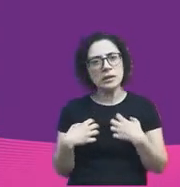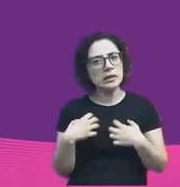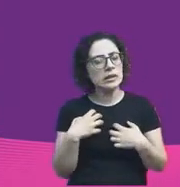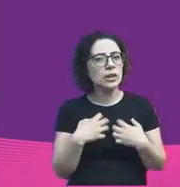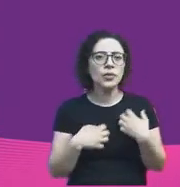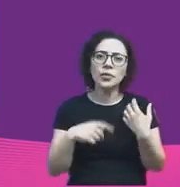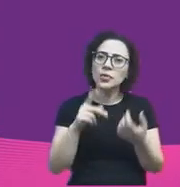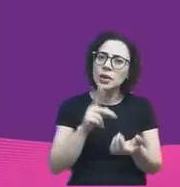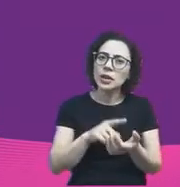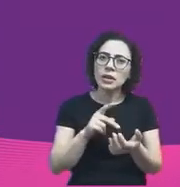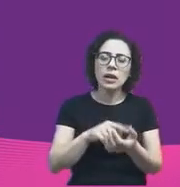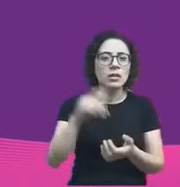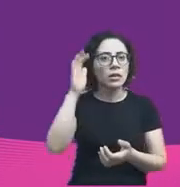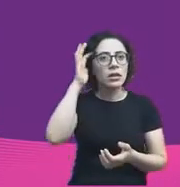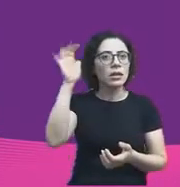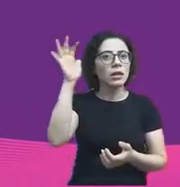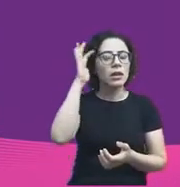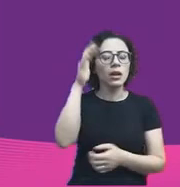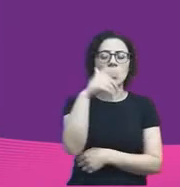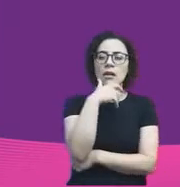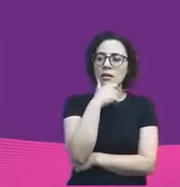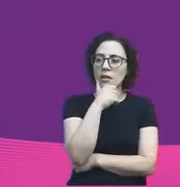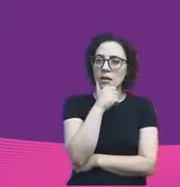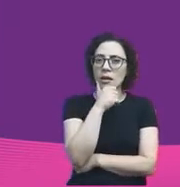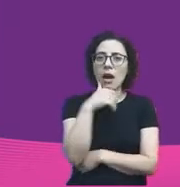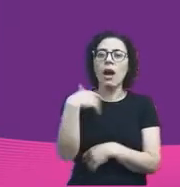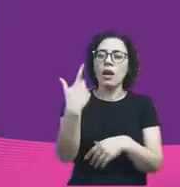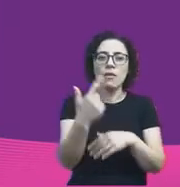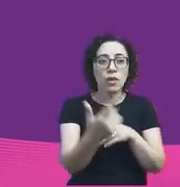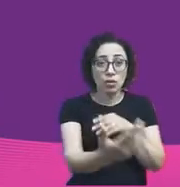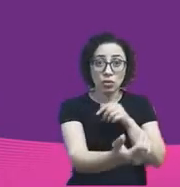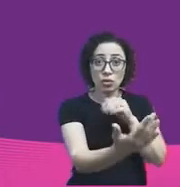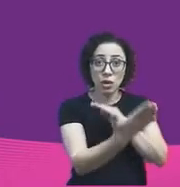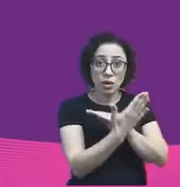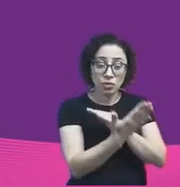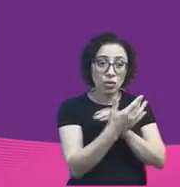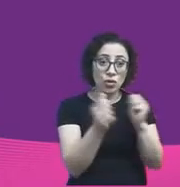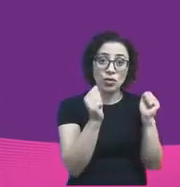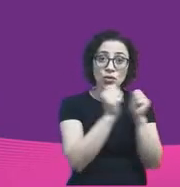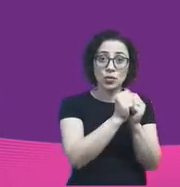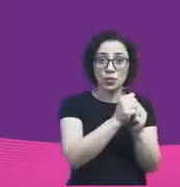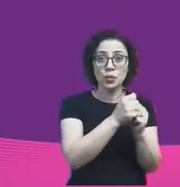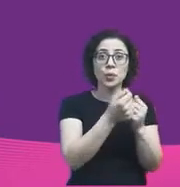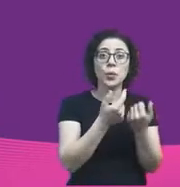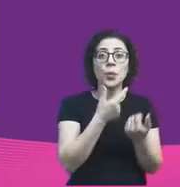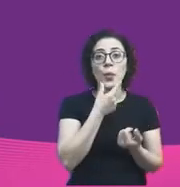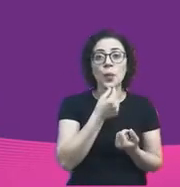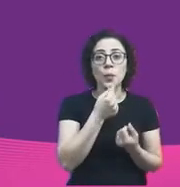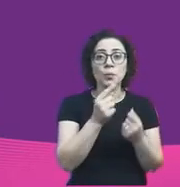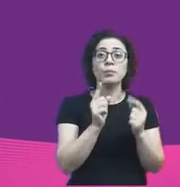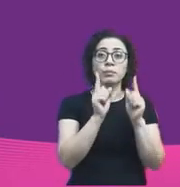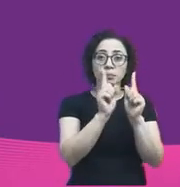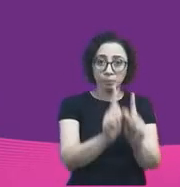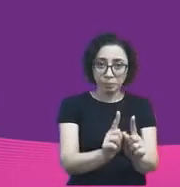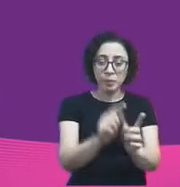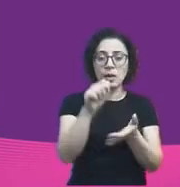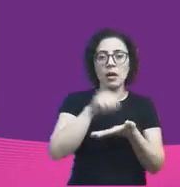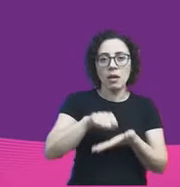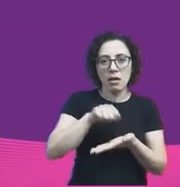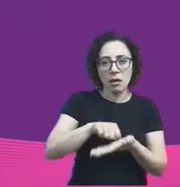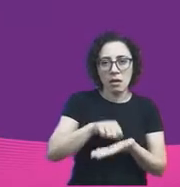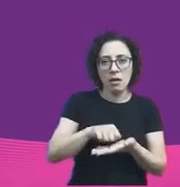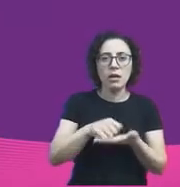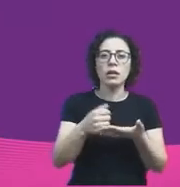embrenham na escrita desse livro, um com uma abordagem científica, o outro com o suporte da estrutura aí na